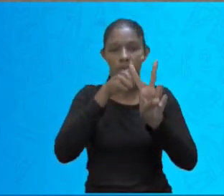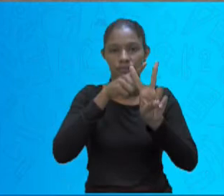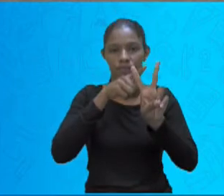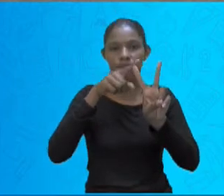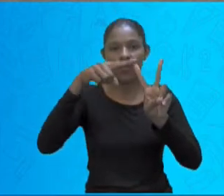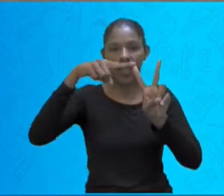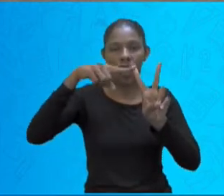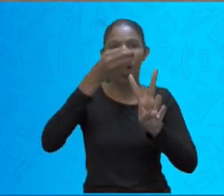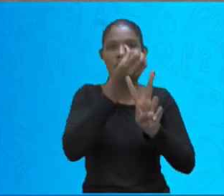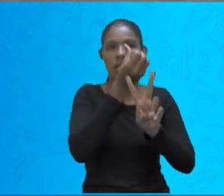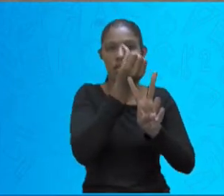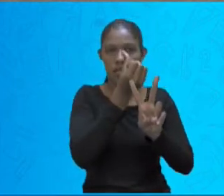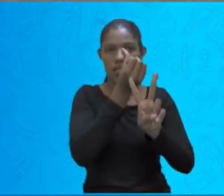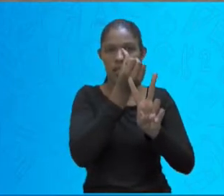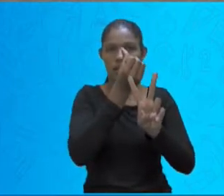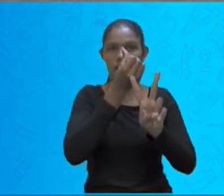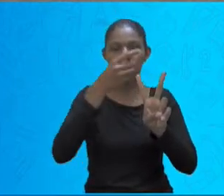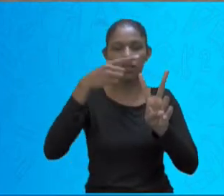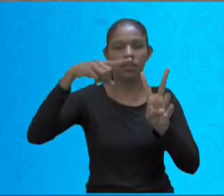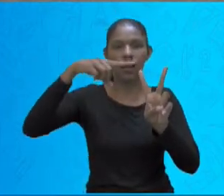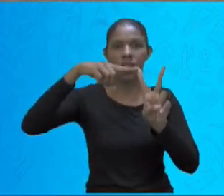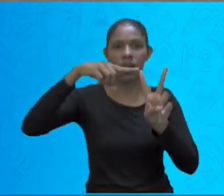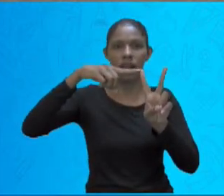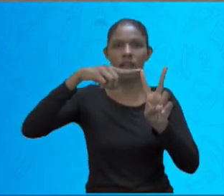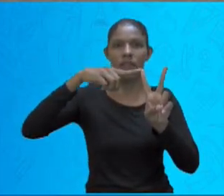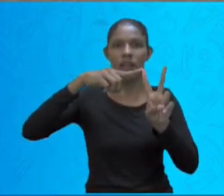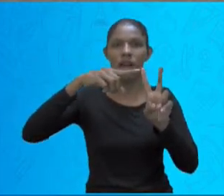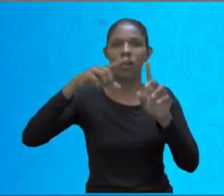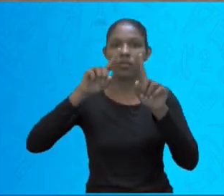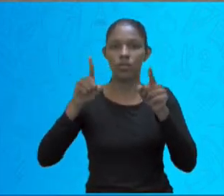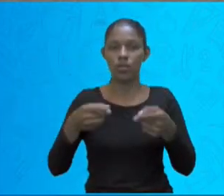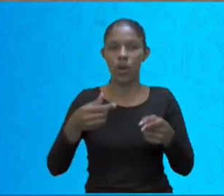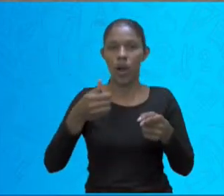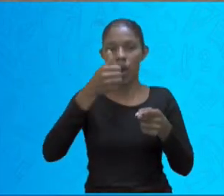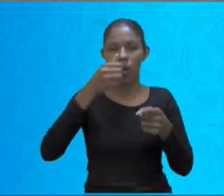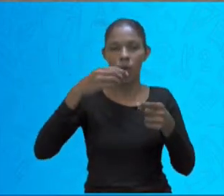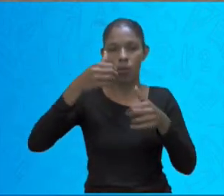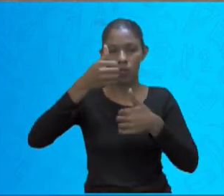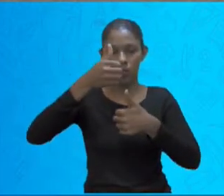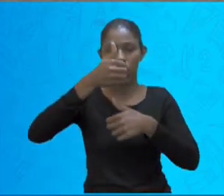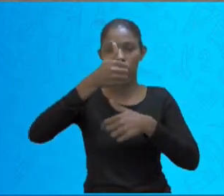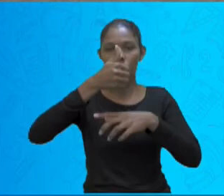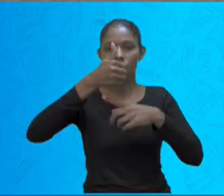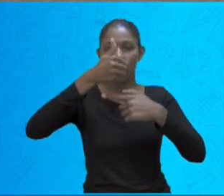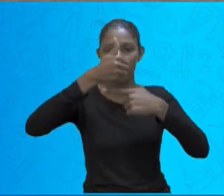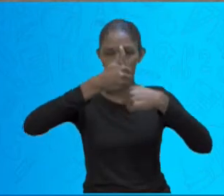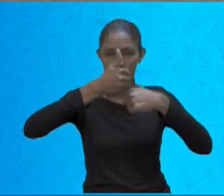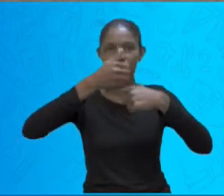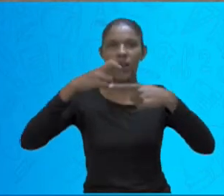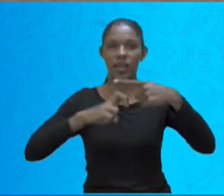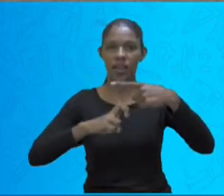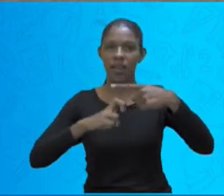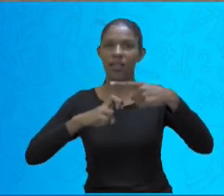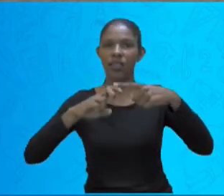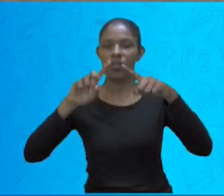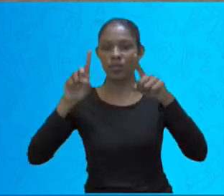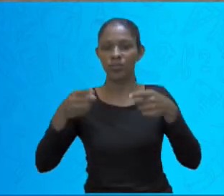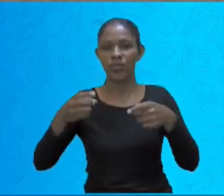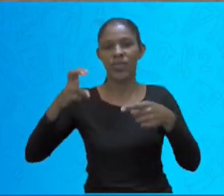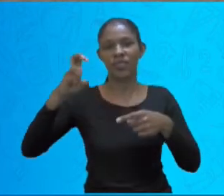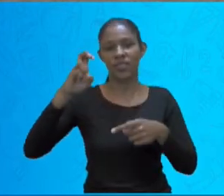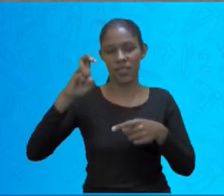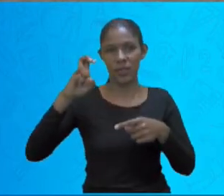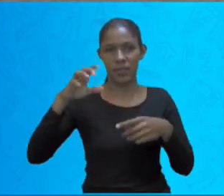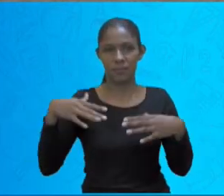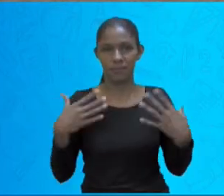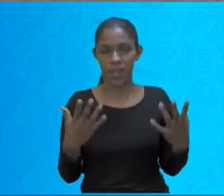tenho índices que podem ser simplificados, é só encontrar um divisor comum entre o índice e o